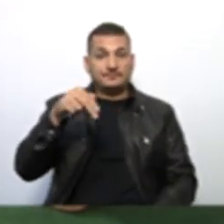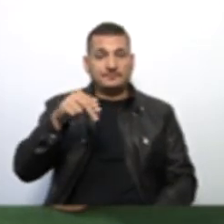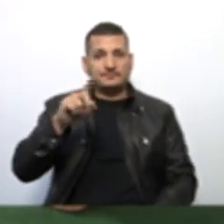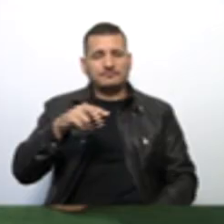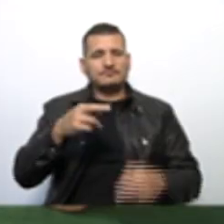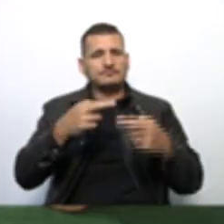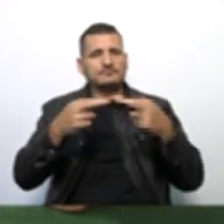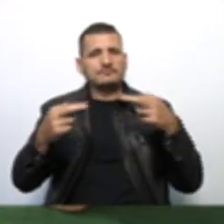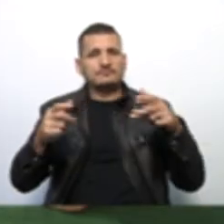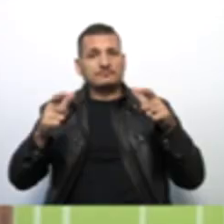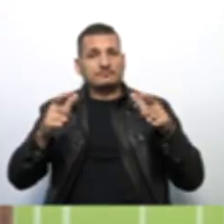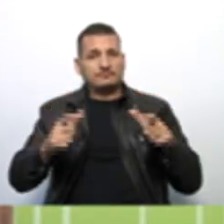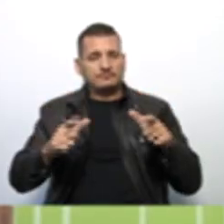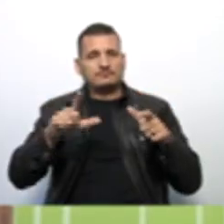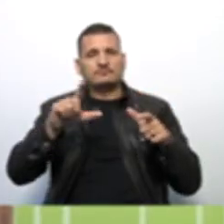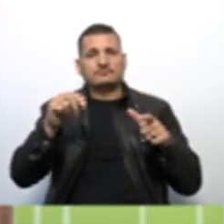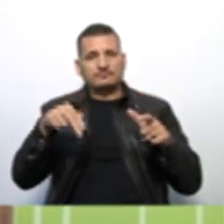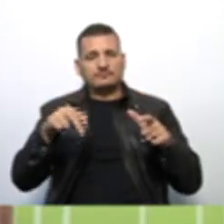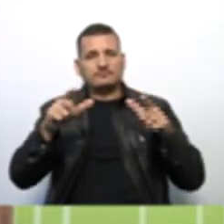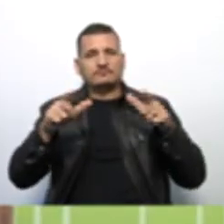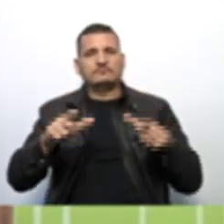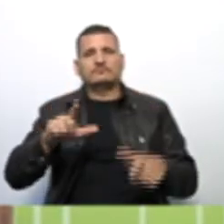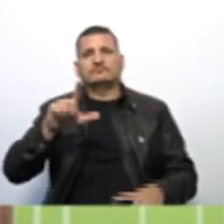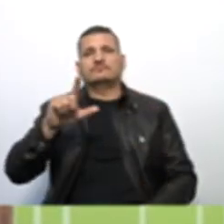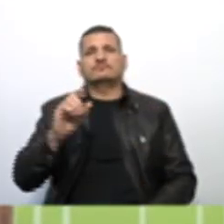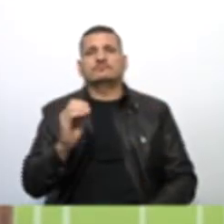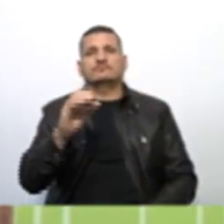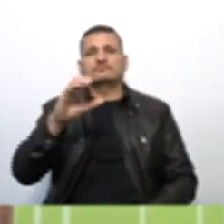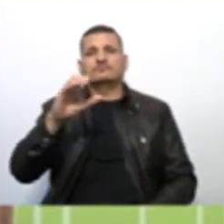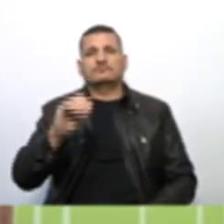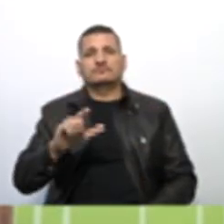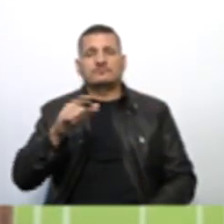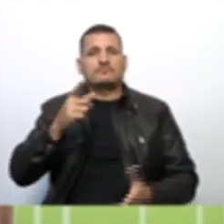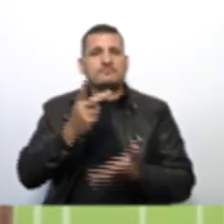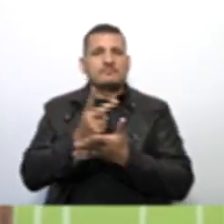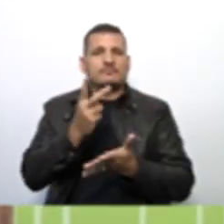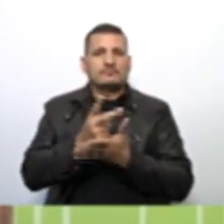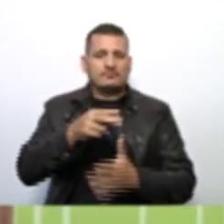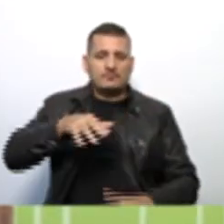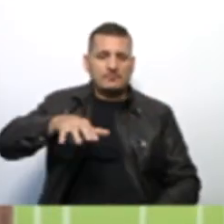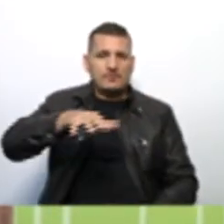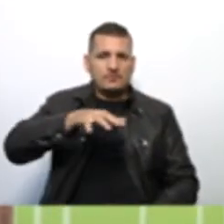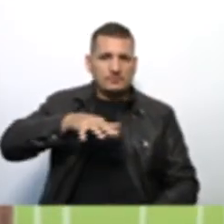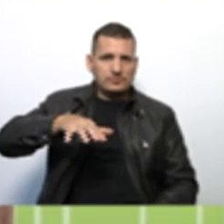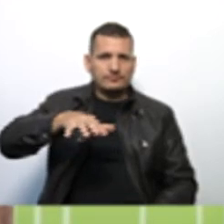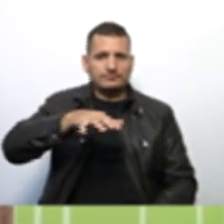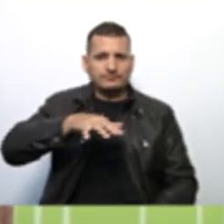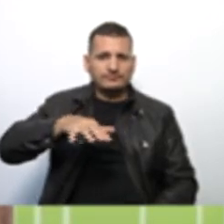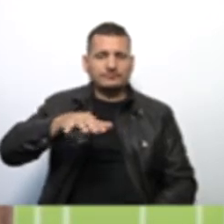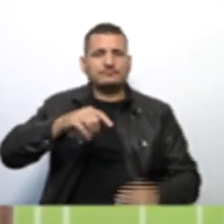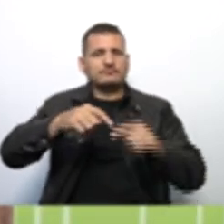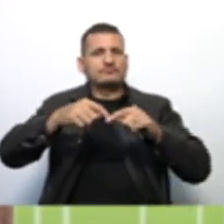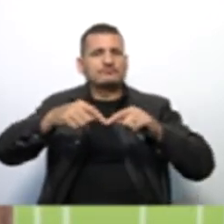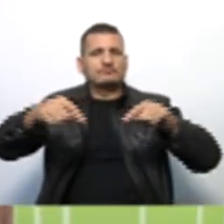rede local. Não esqueça, ela faz parte do mesmo ambiente físico, né? É uma sala que você vai lá